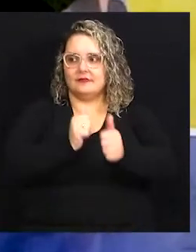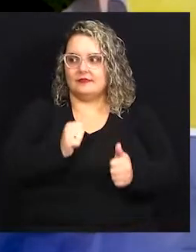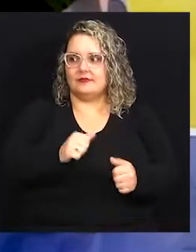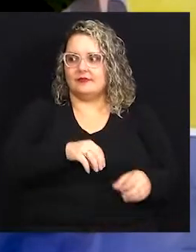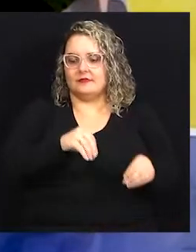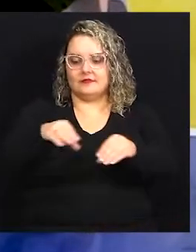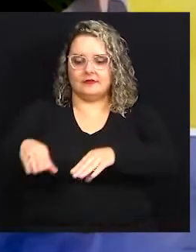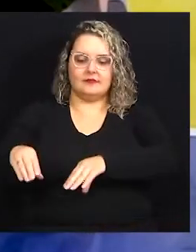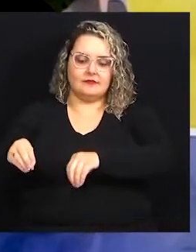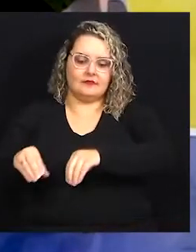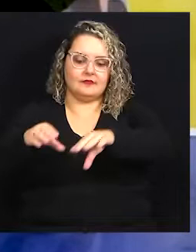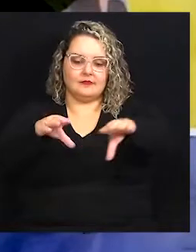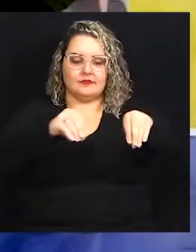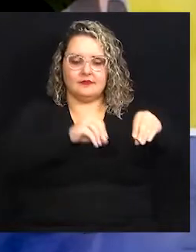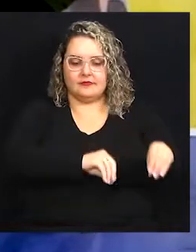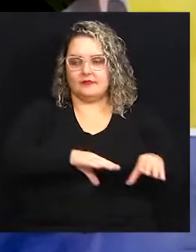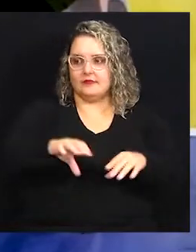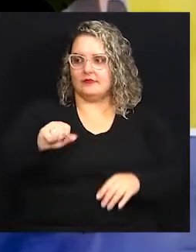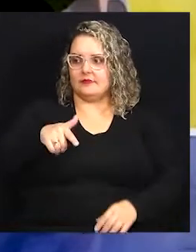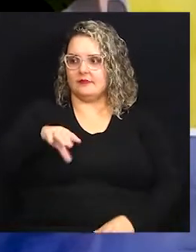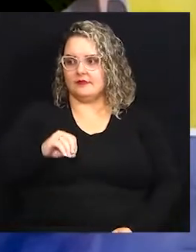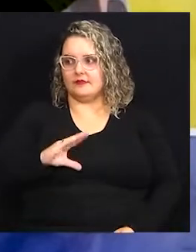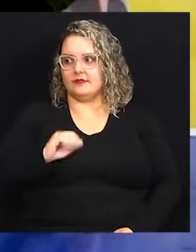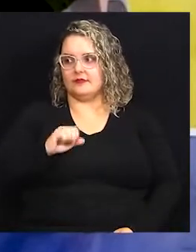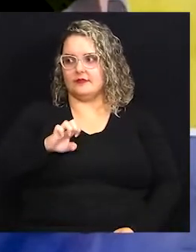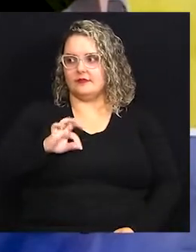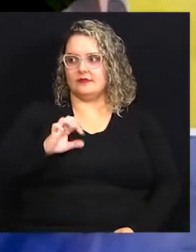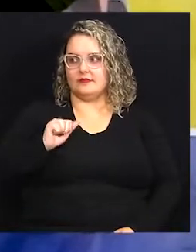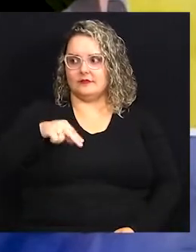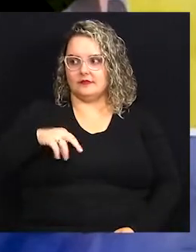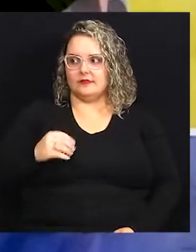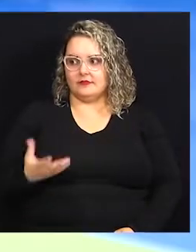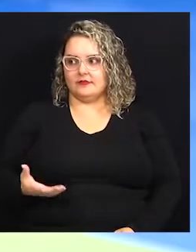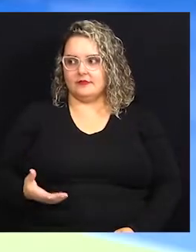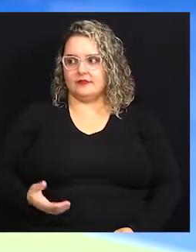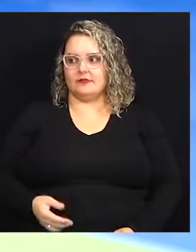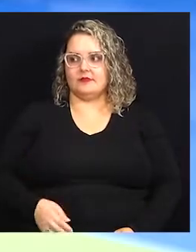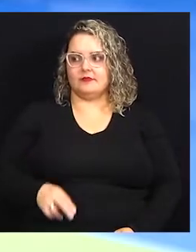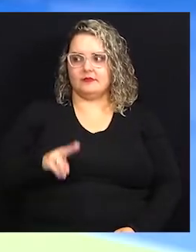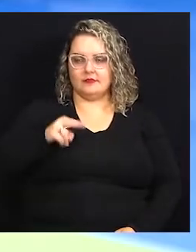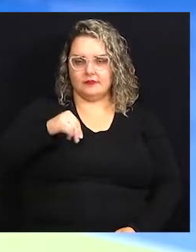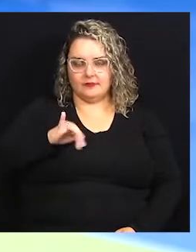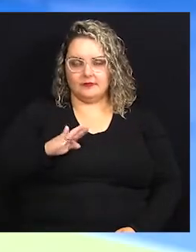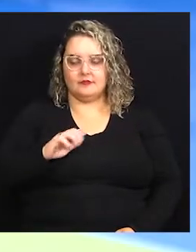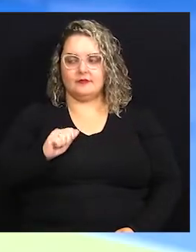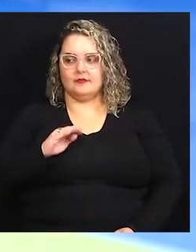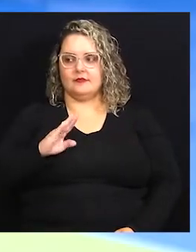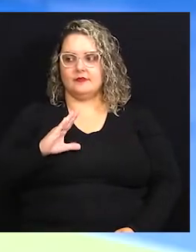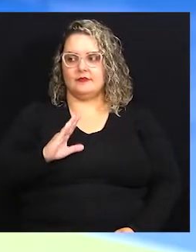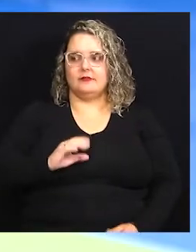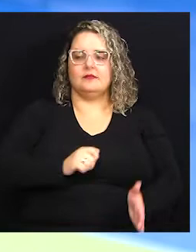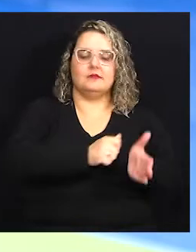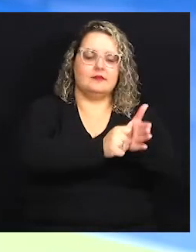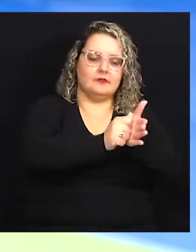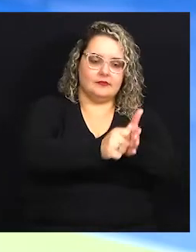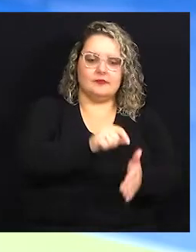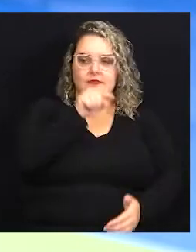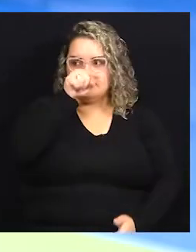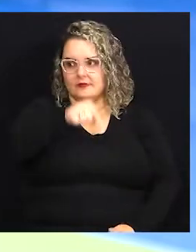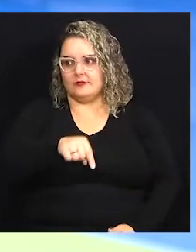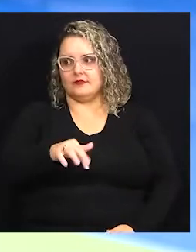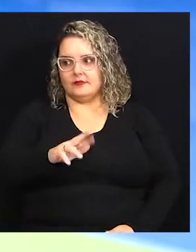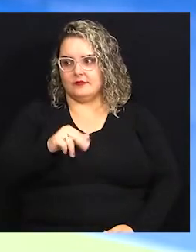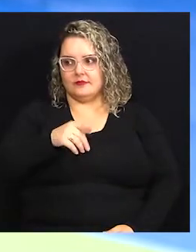transferindo. Quando eu estava em São Caetano, estava na Antiga Fé, que hoje é a UniABC. Fui para Araraquara, levei para a